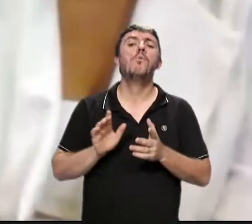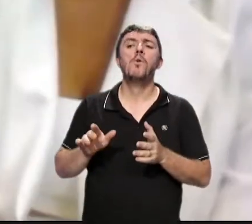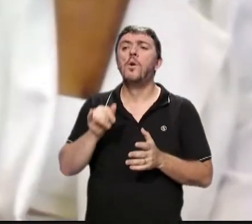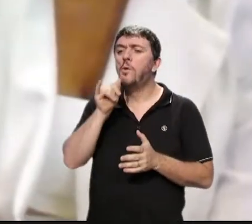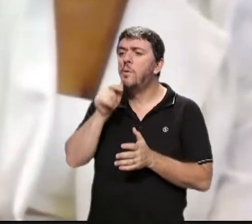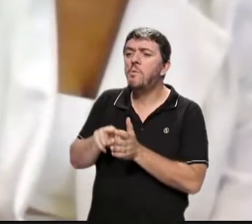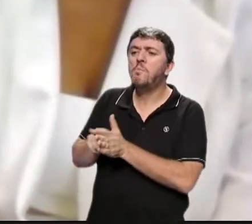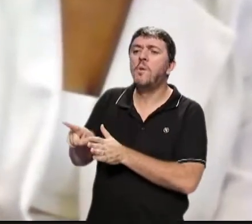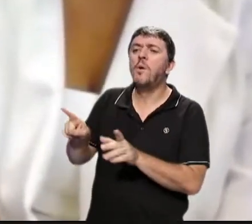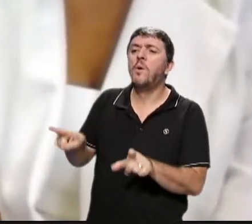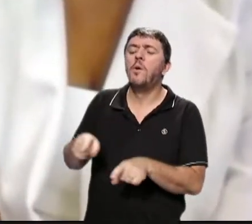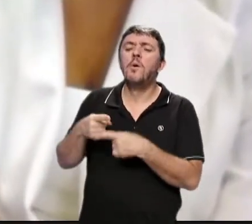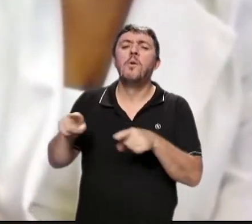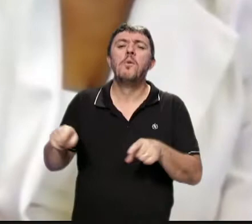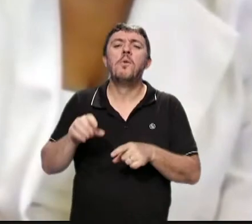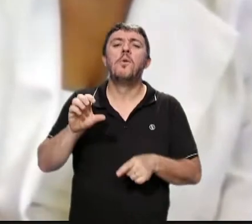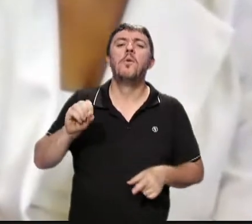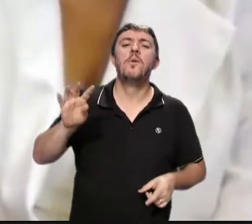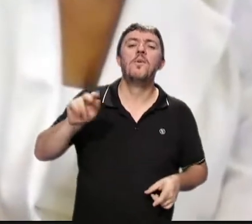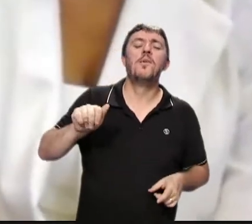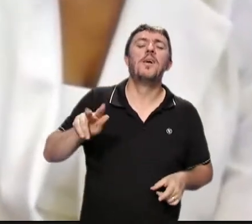Toda a discografia do Dominó.